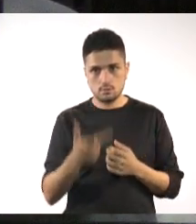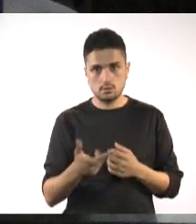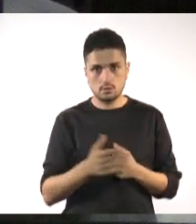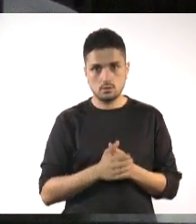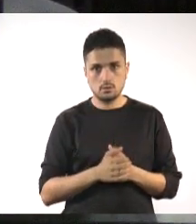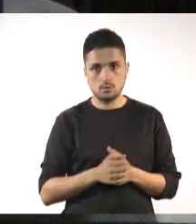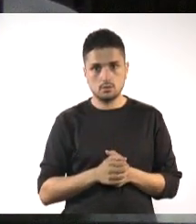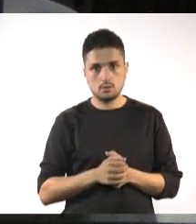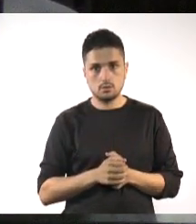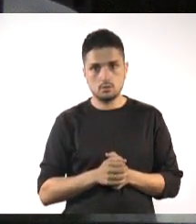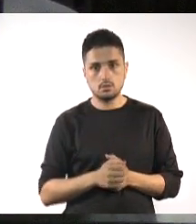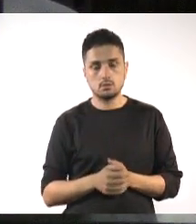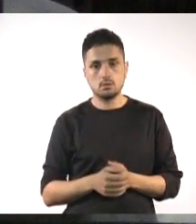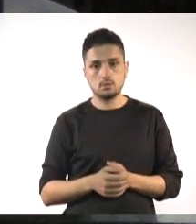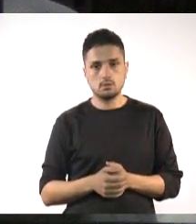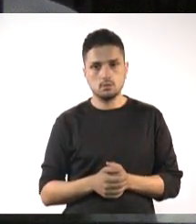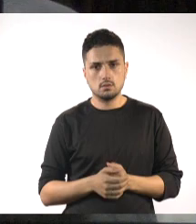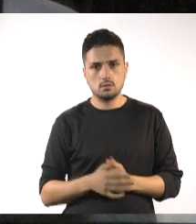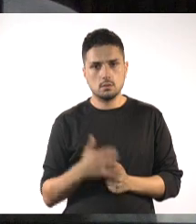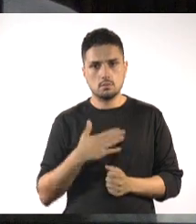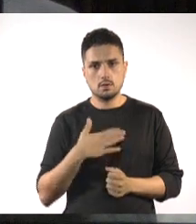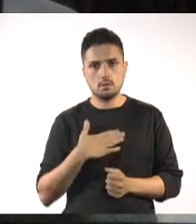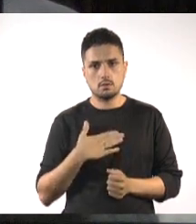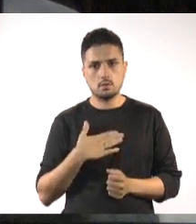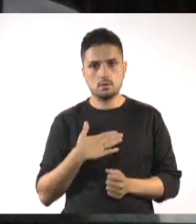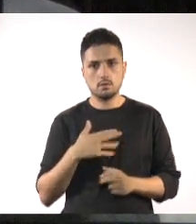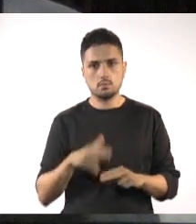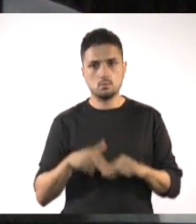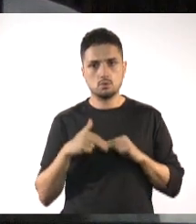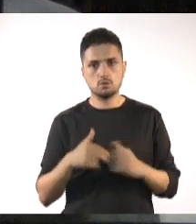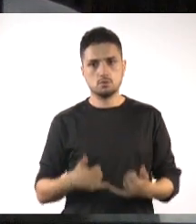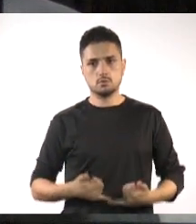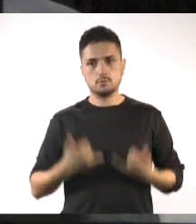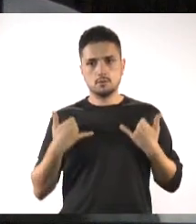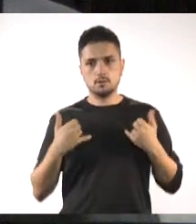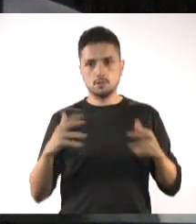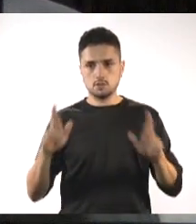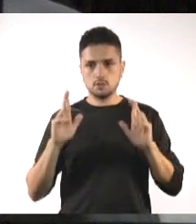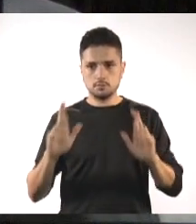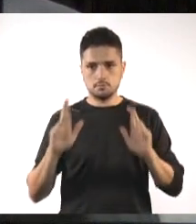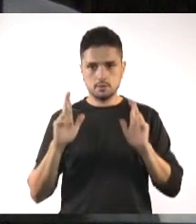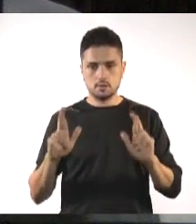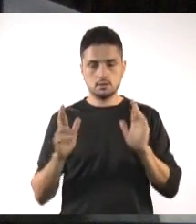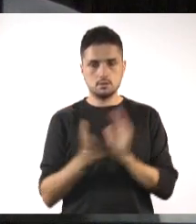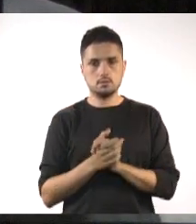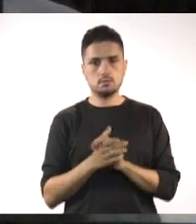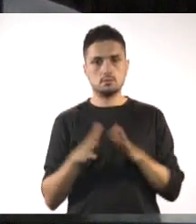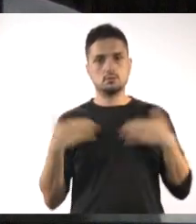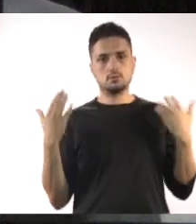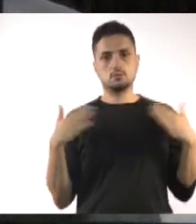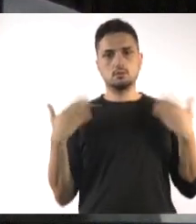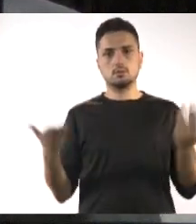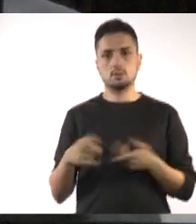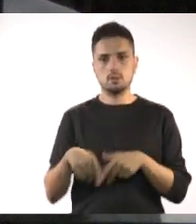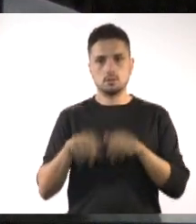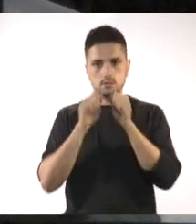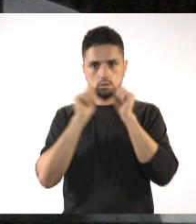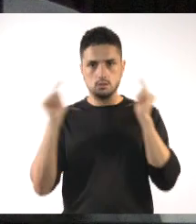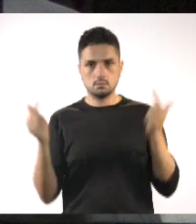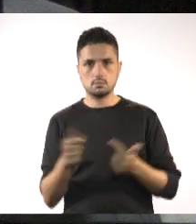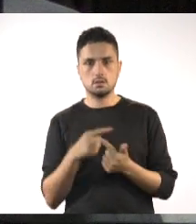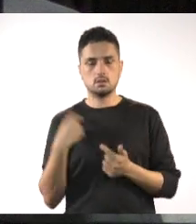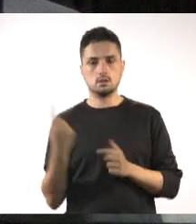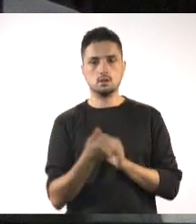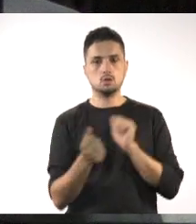tempo mais, mas queria dizer a vocês, para mim é um dia de celebrar a esperança, de que aqui estamos nessa Assembleia para que